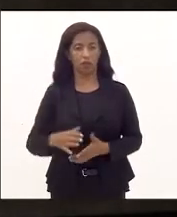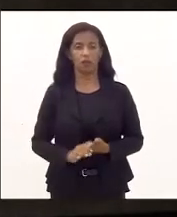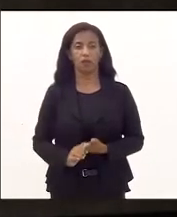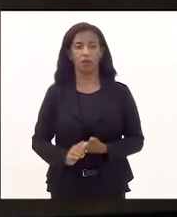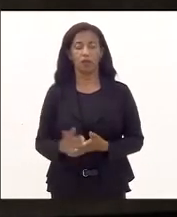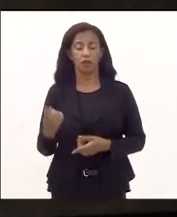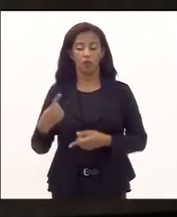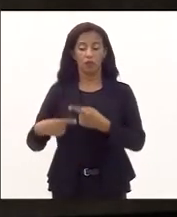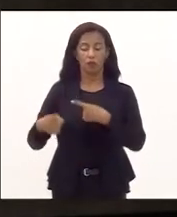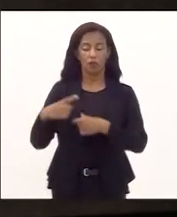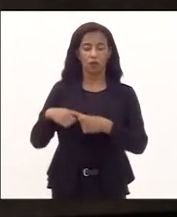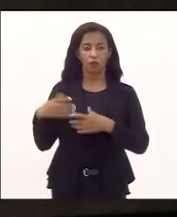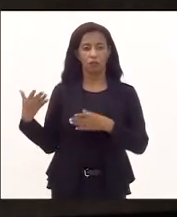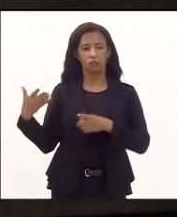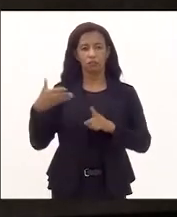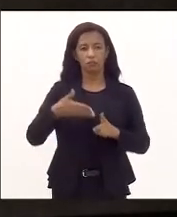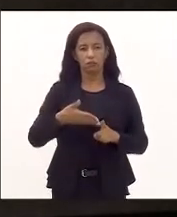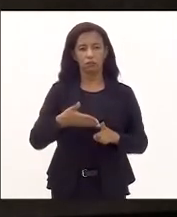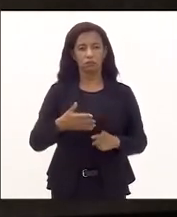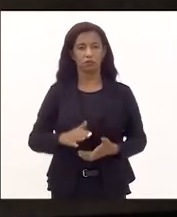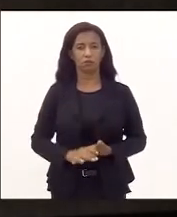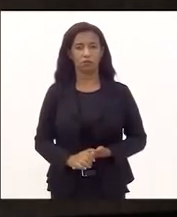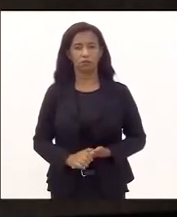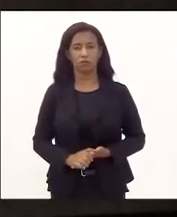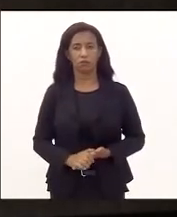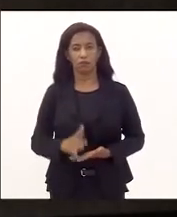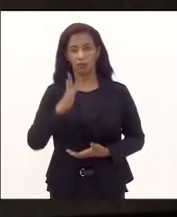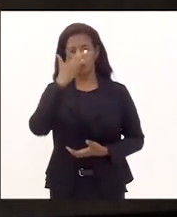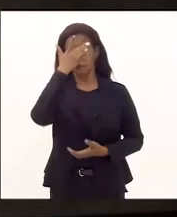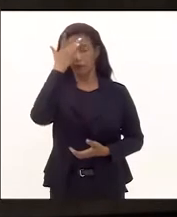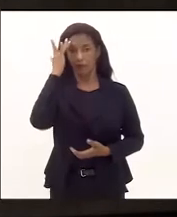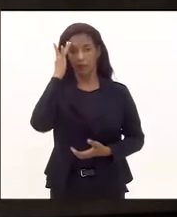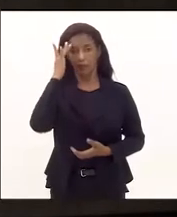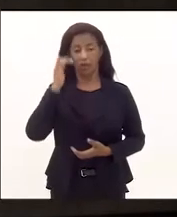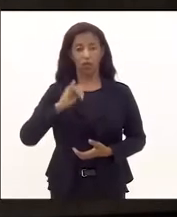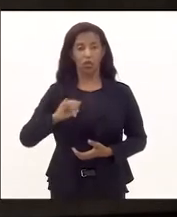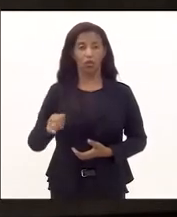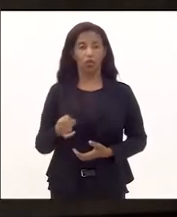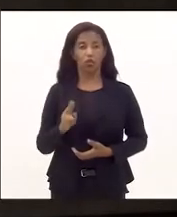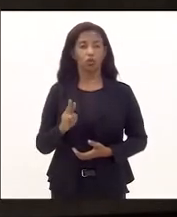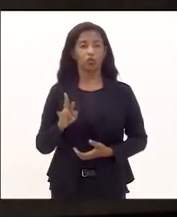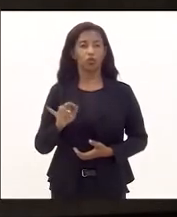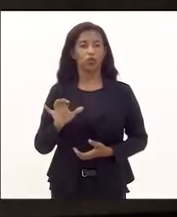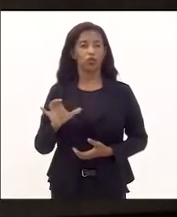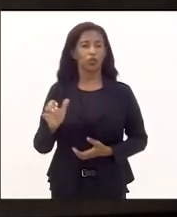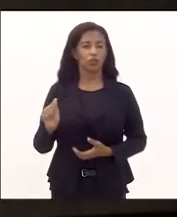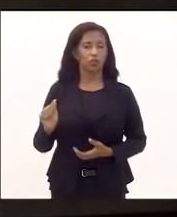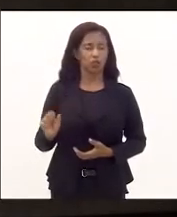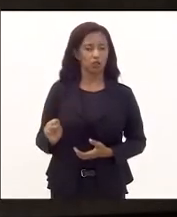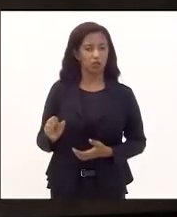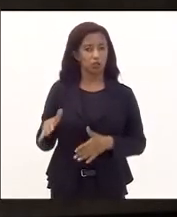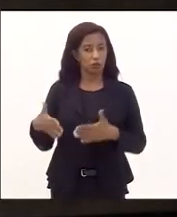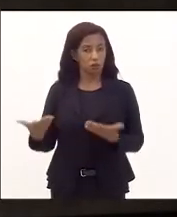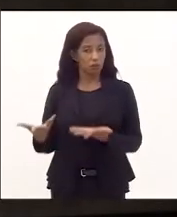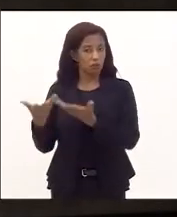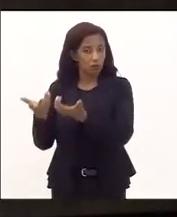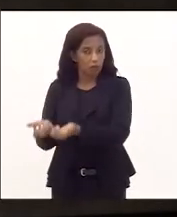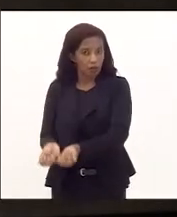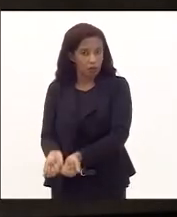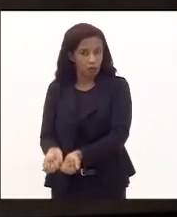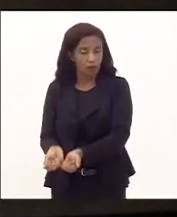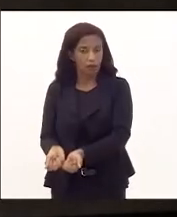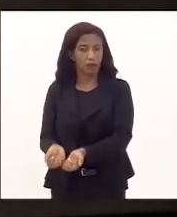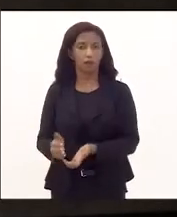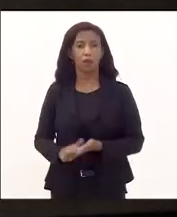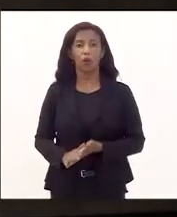é voltado somente, senhor deputado, para as pessoas jurídicas, tanto que permite ao